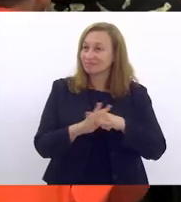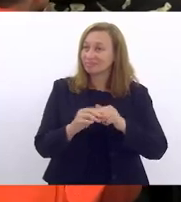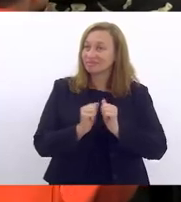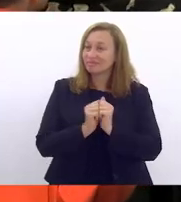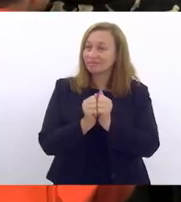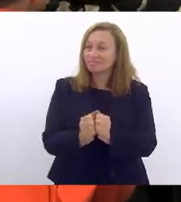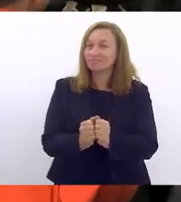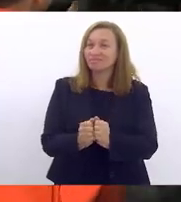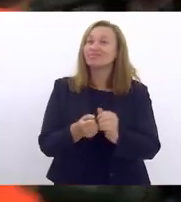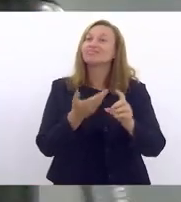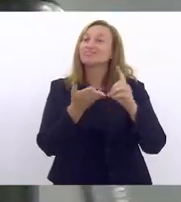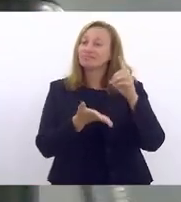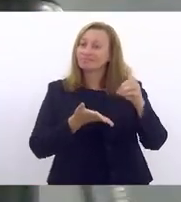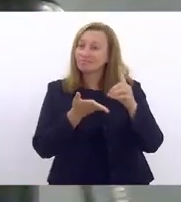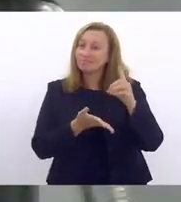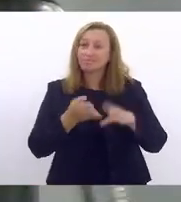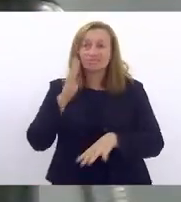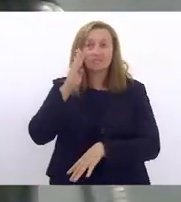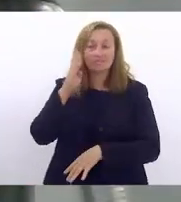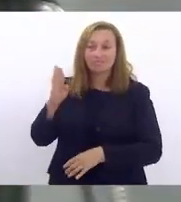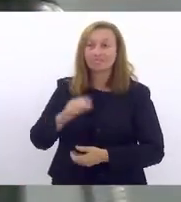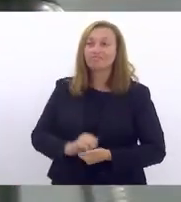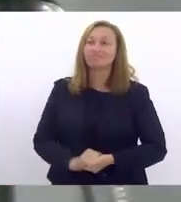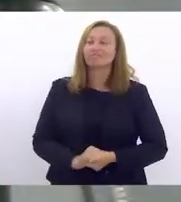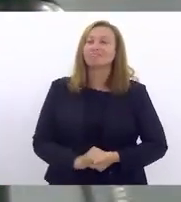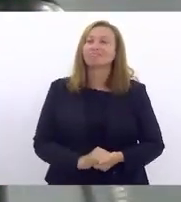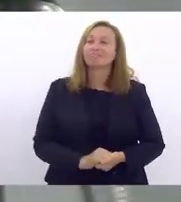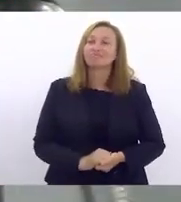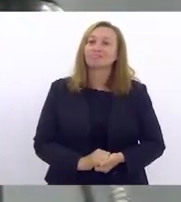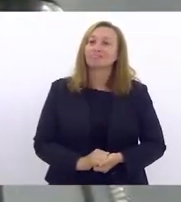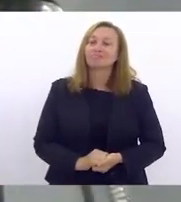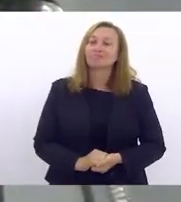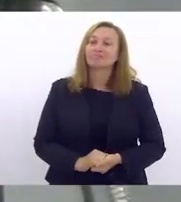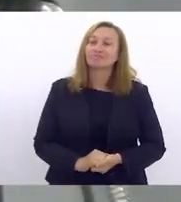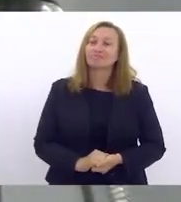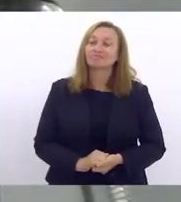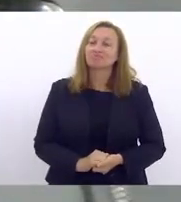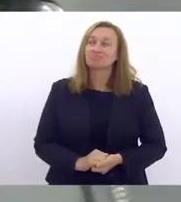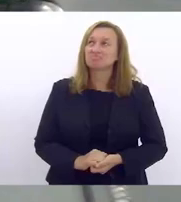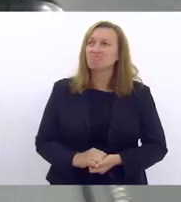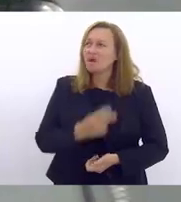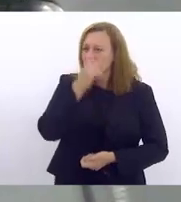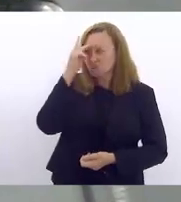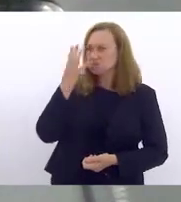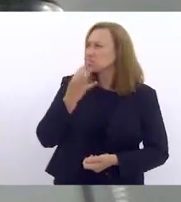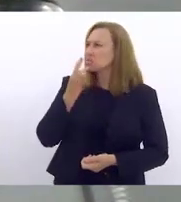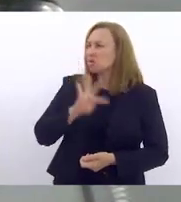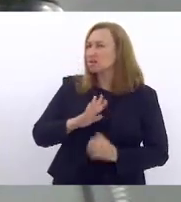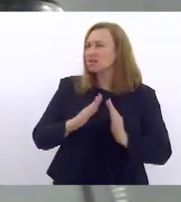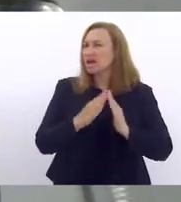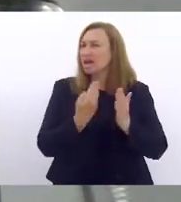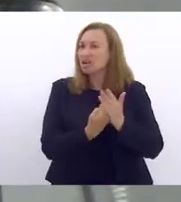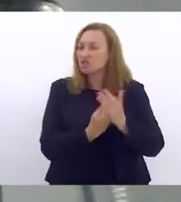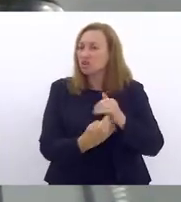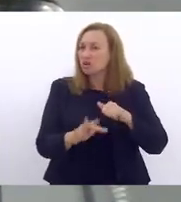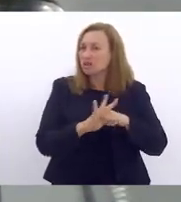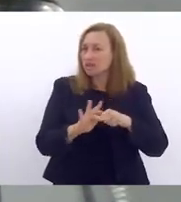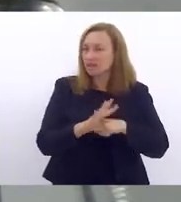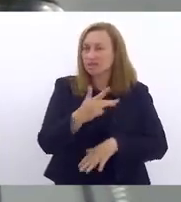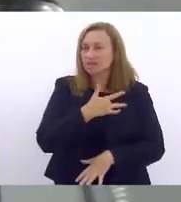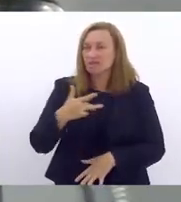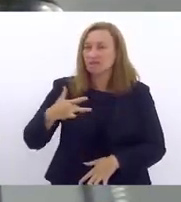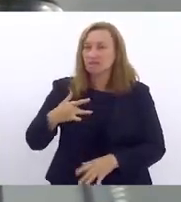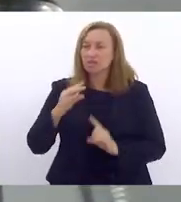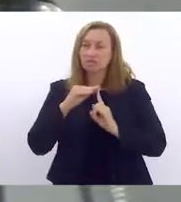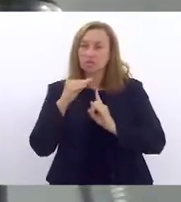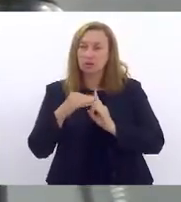das doulas. Eu acho que isso é fundamental. E, para quem não conhece, a Escola Politécnica de Saúde Joaquim